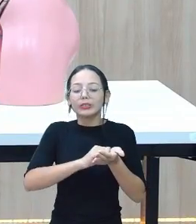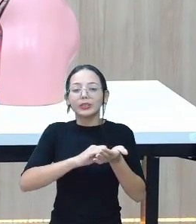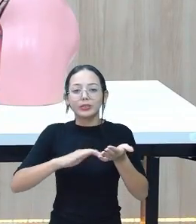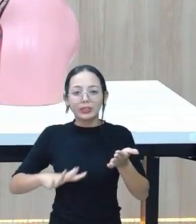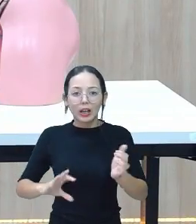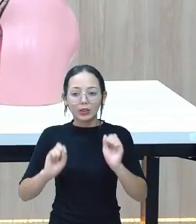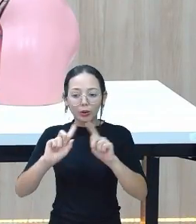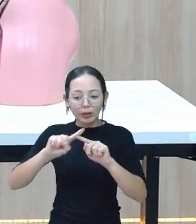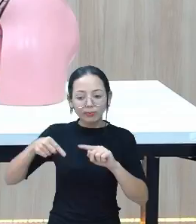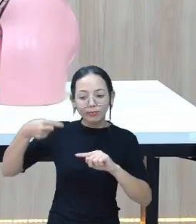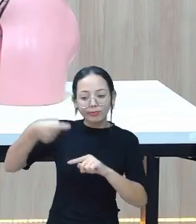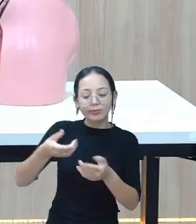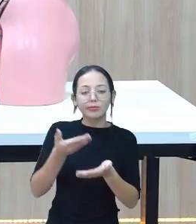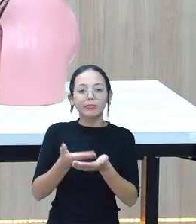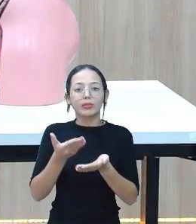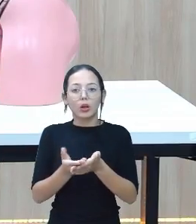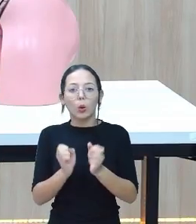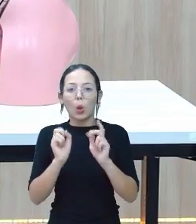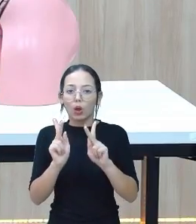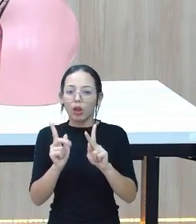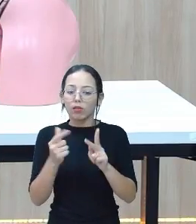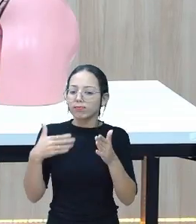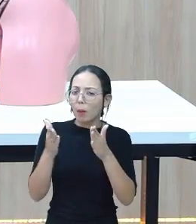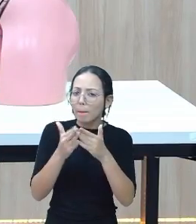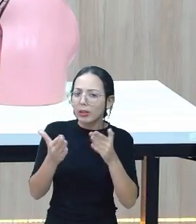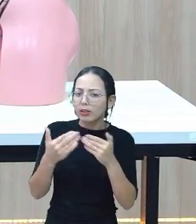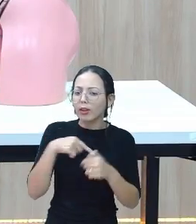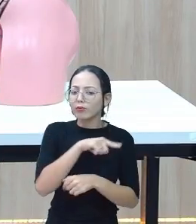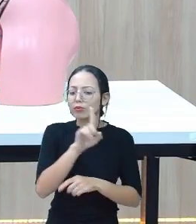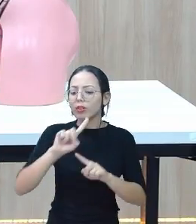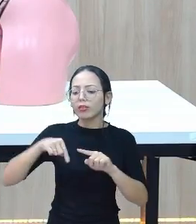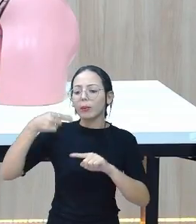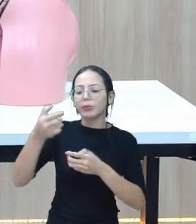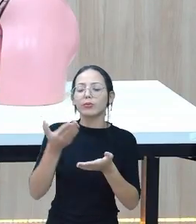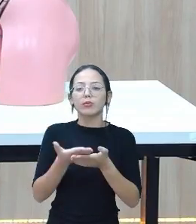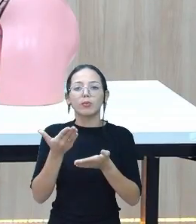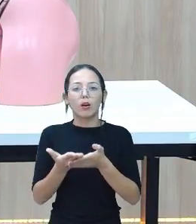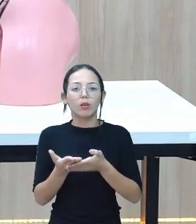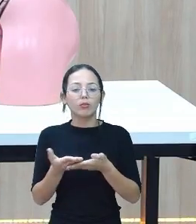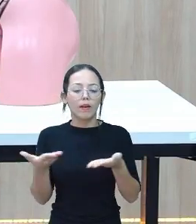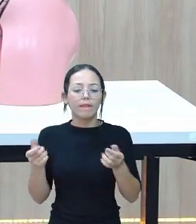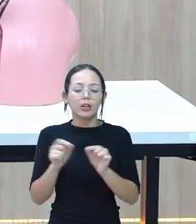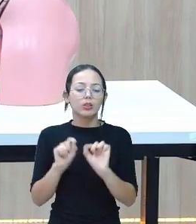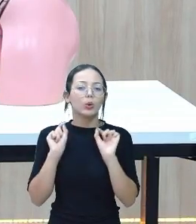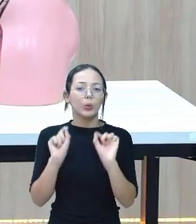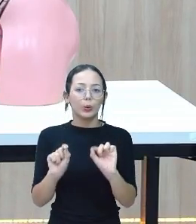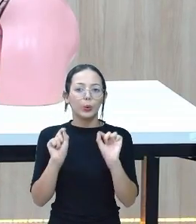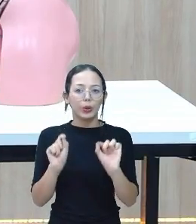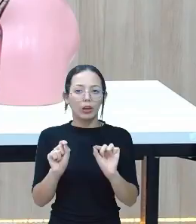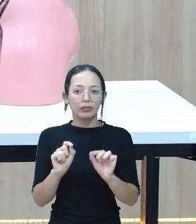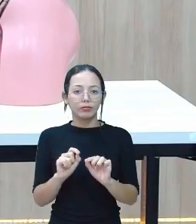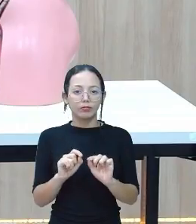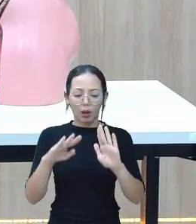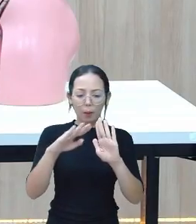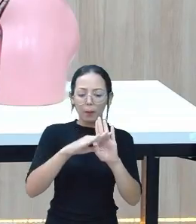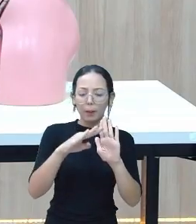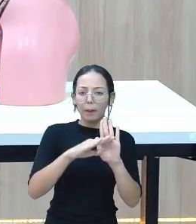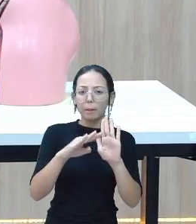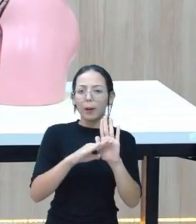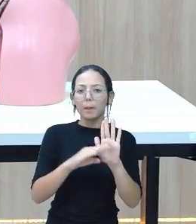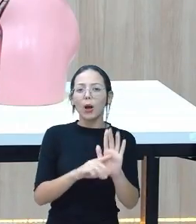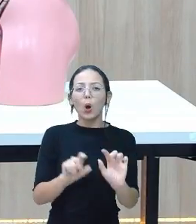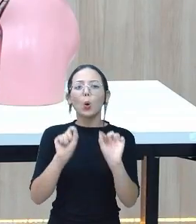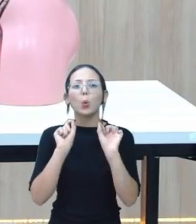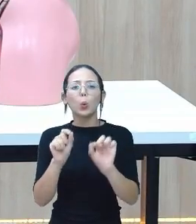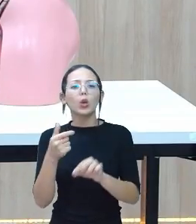atividade para a próxima aula, que eu vou cobrar a vocês na próxima aula. Nós vamos fazer uma listinha, o que é